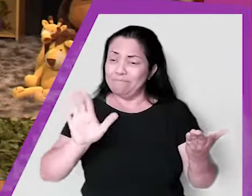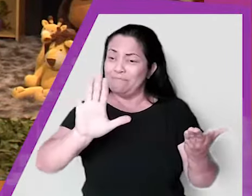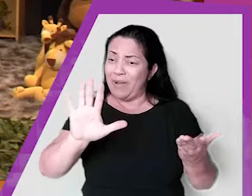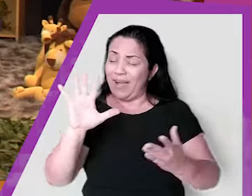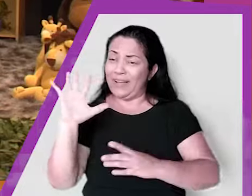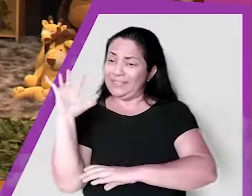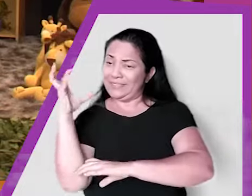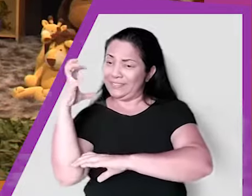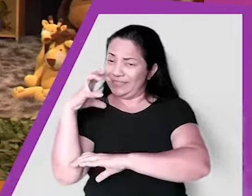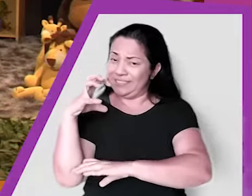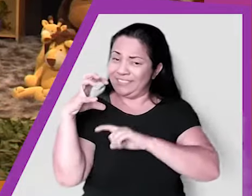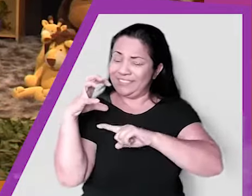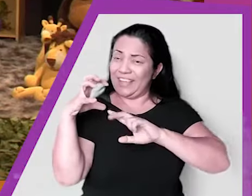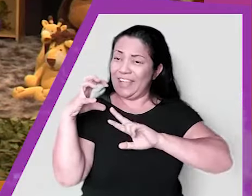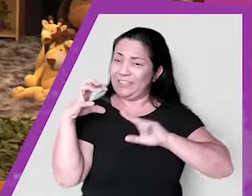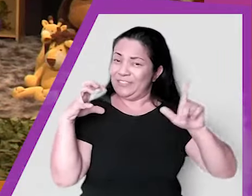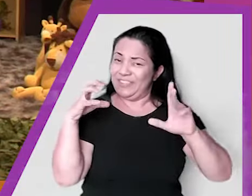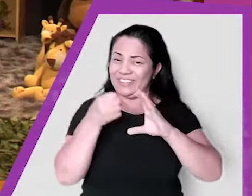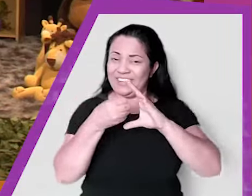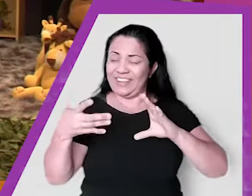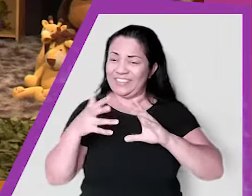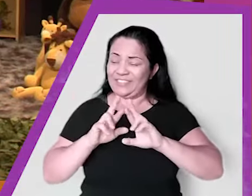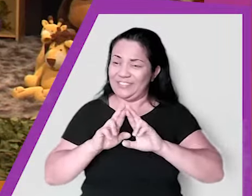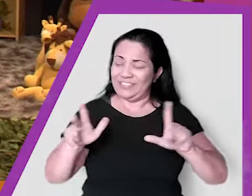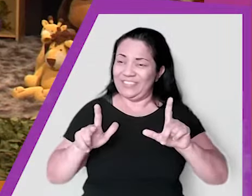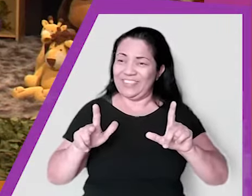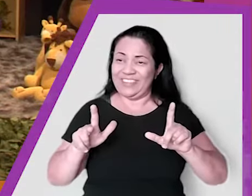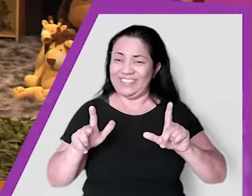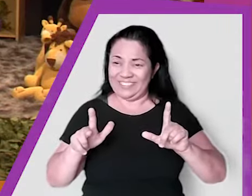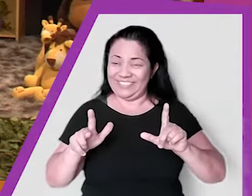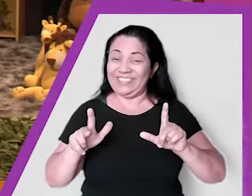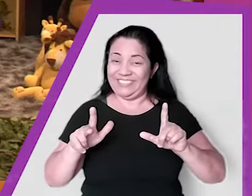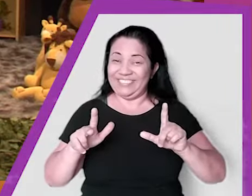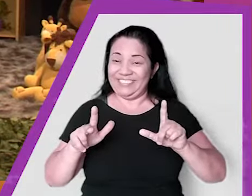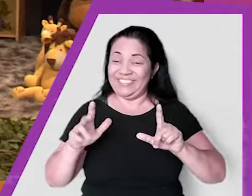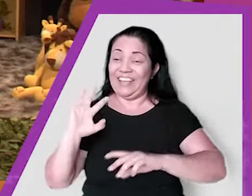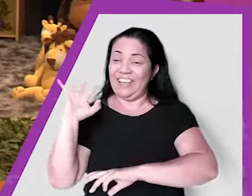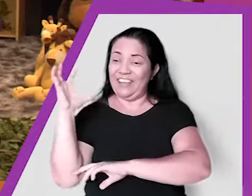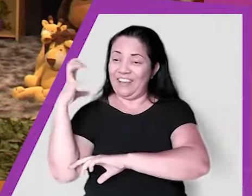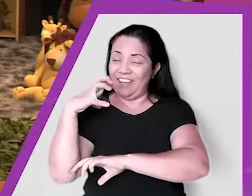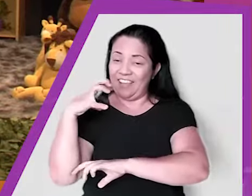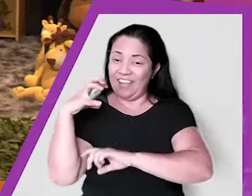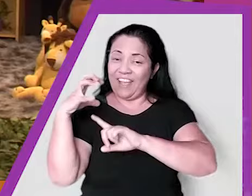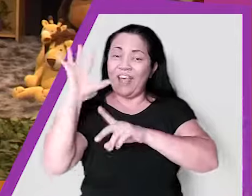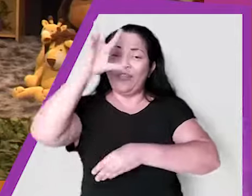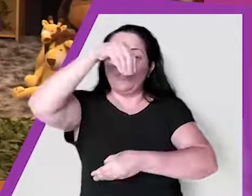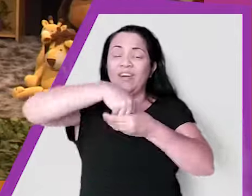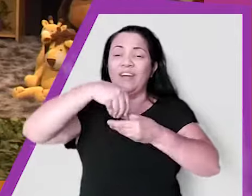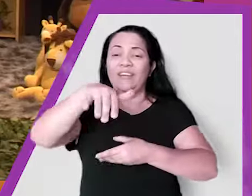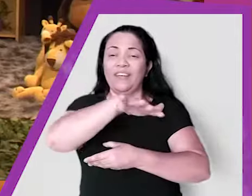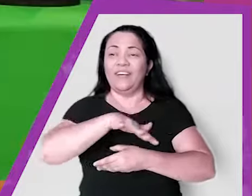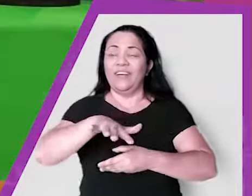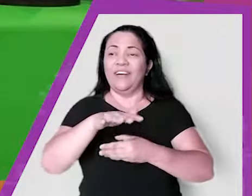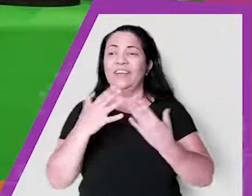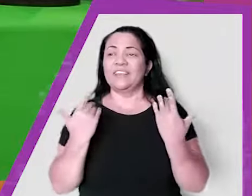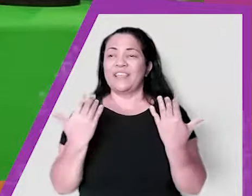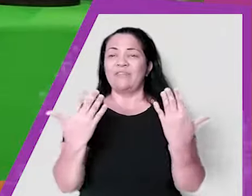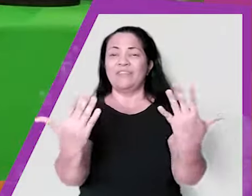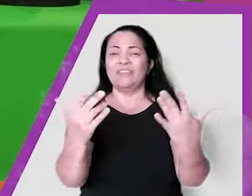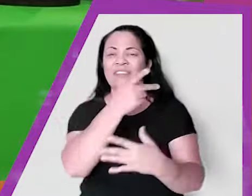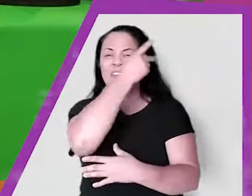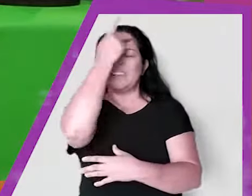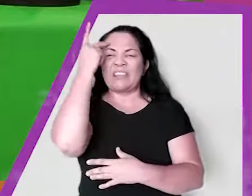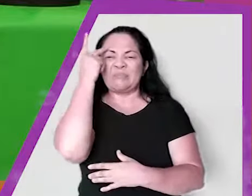fácil. Mesmo sendo o Cerrado um bioma único, uma savana com a maior diversidade de árvores do mundo, com uma